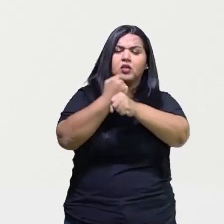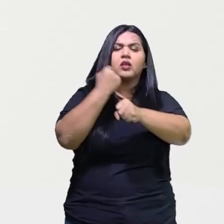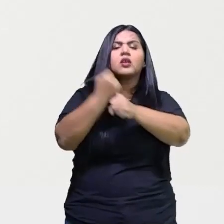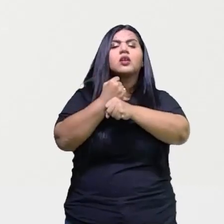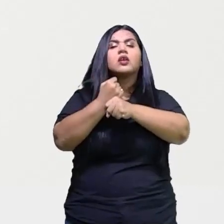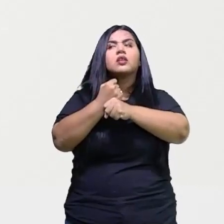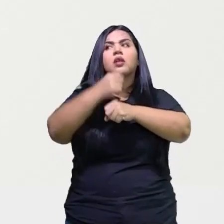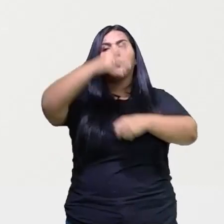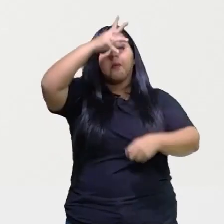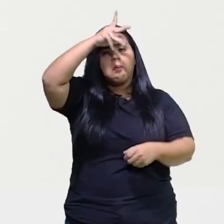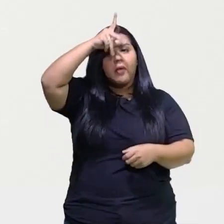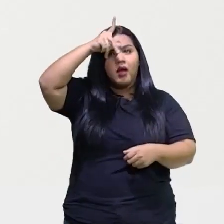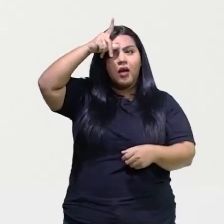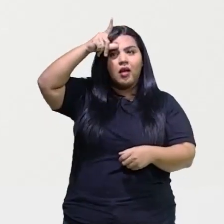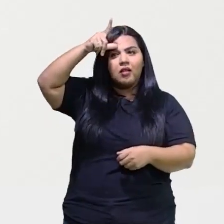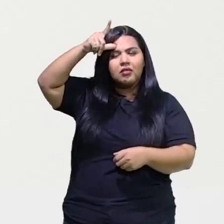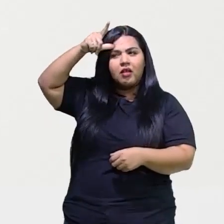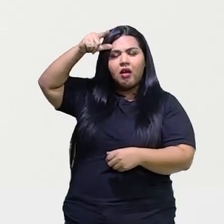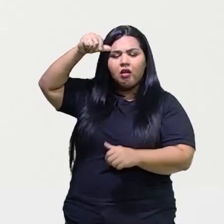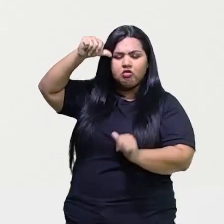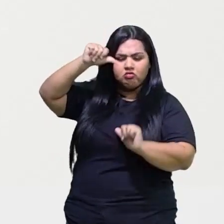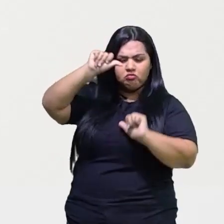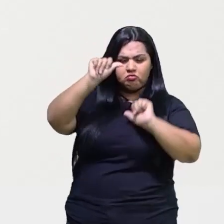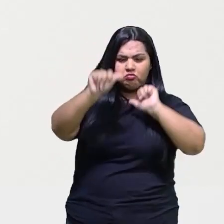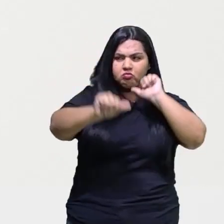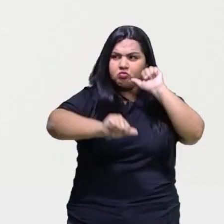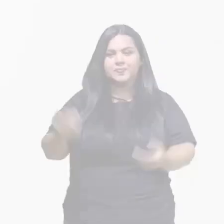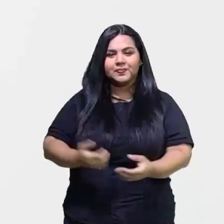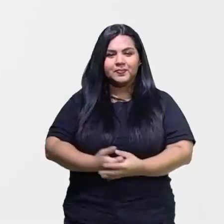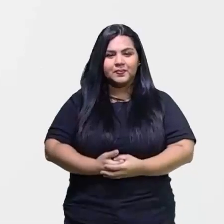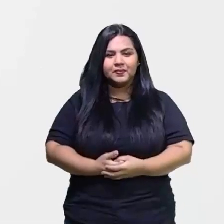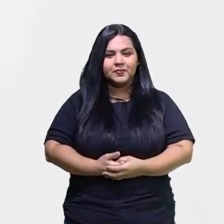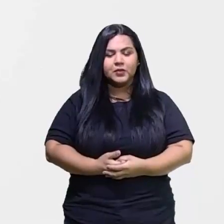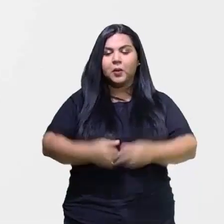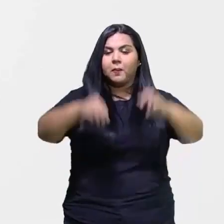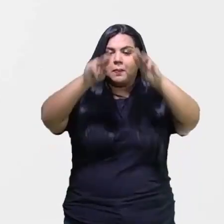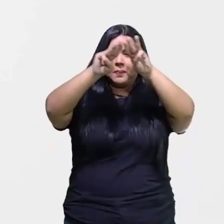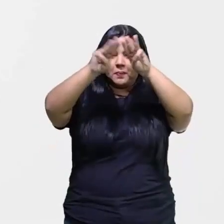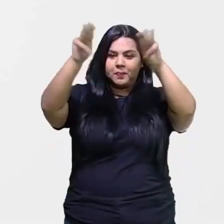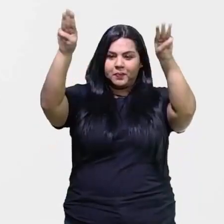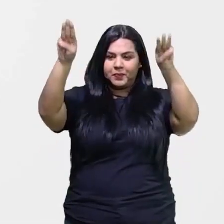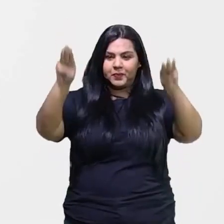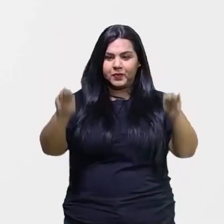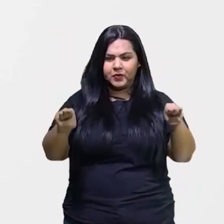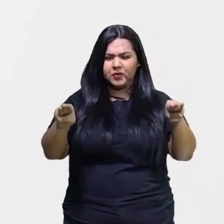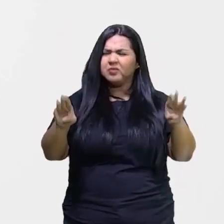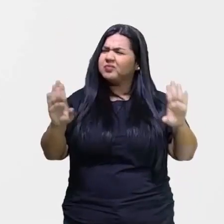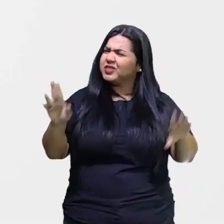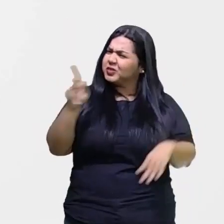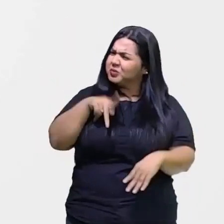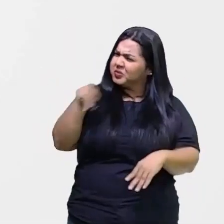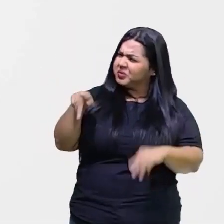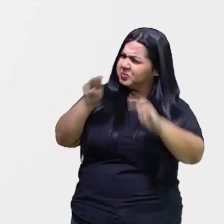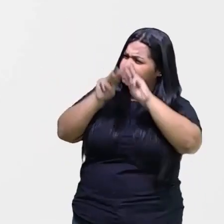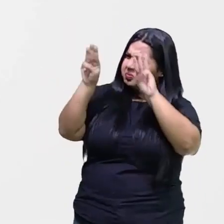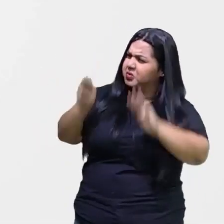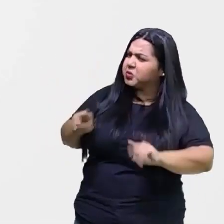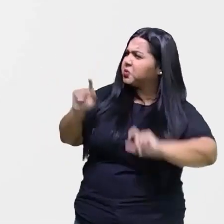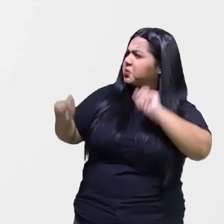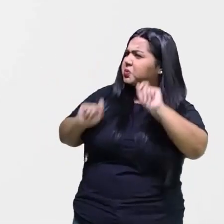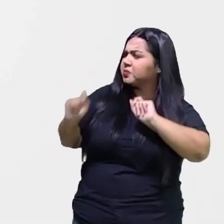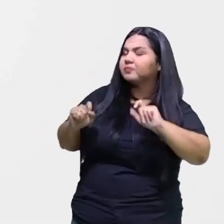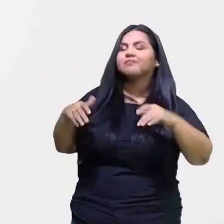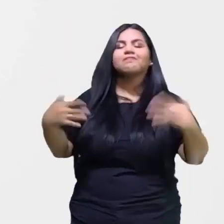aí Manaus vai ganhando uma cara nova. Museus. Professor, museus, o que isso tem a